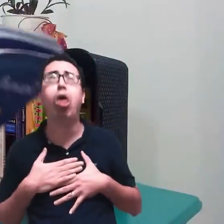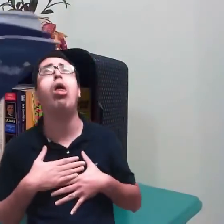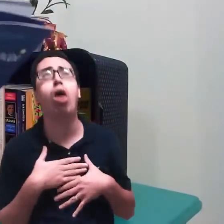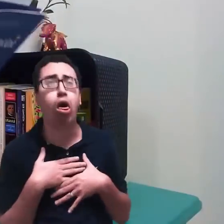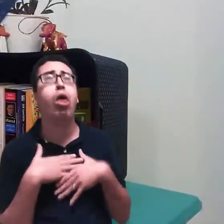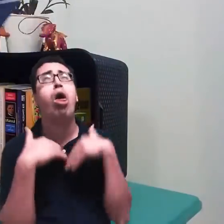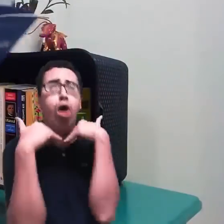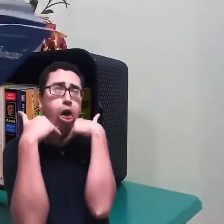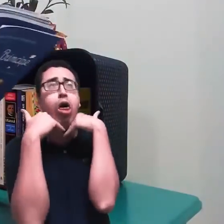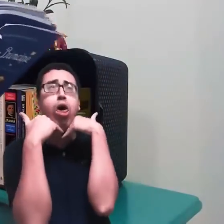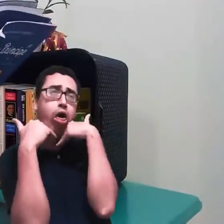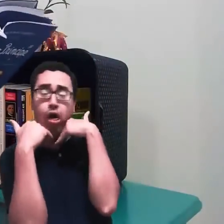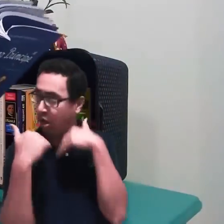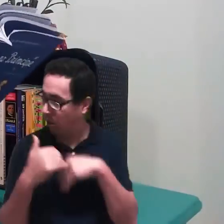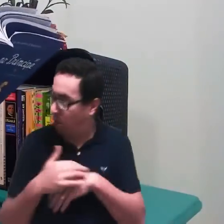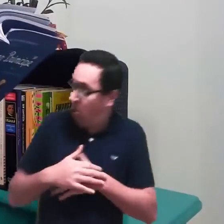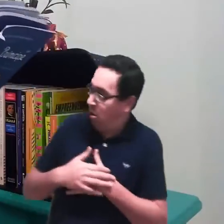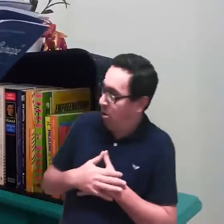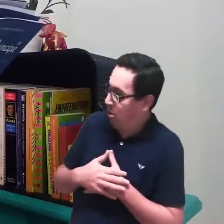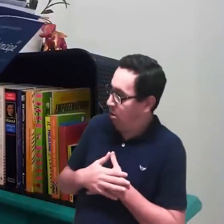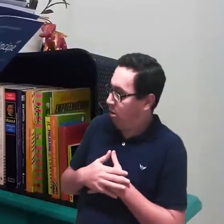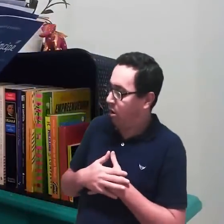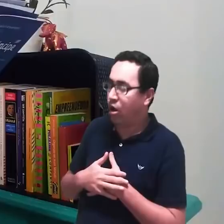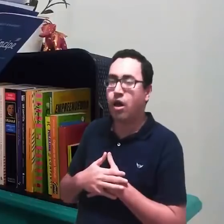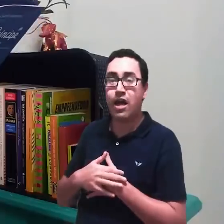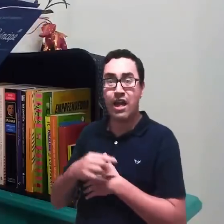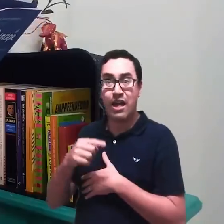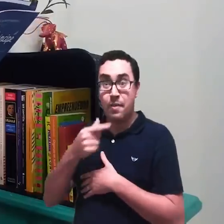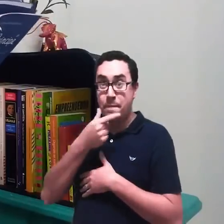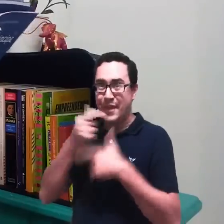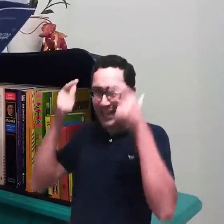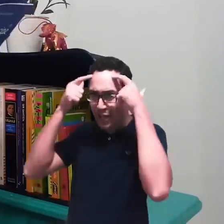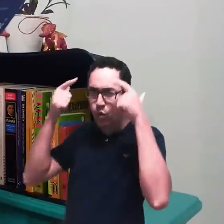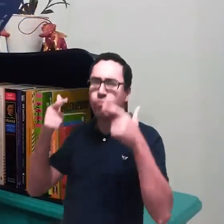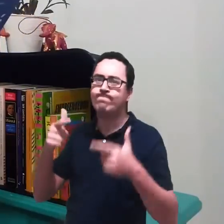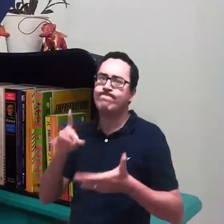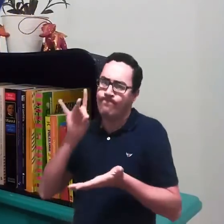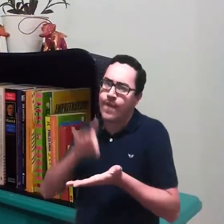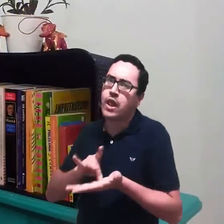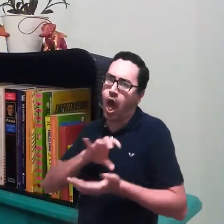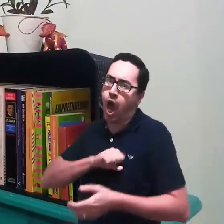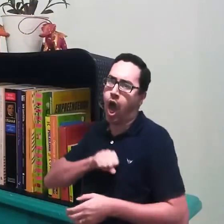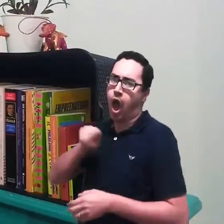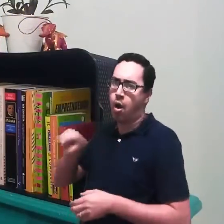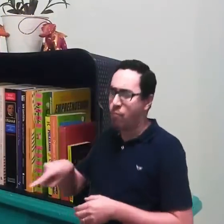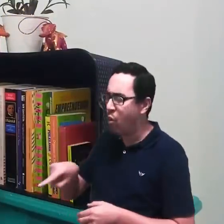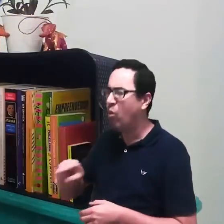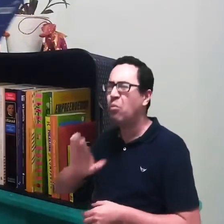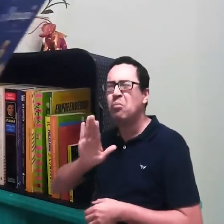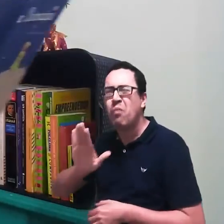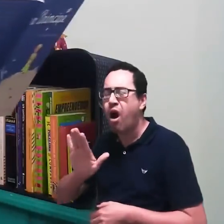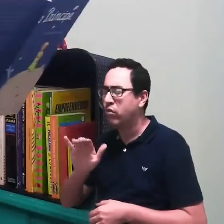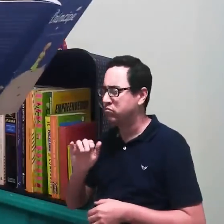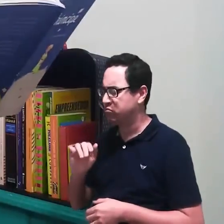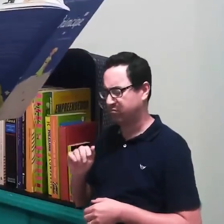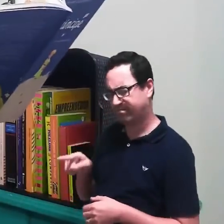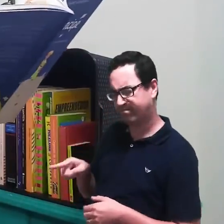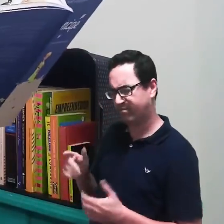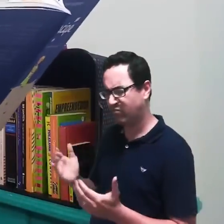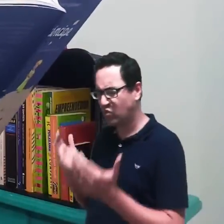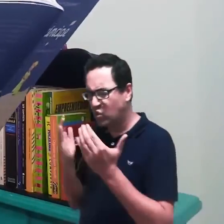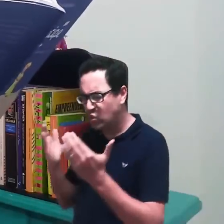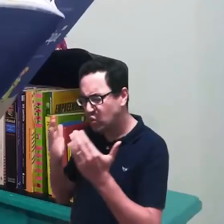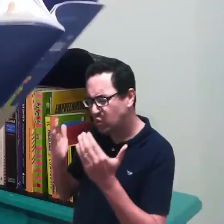pequeno príncipe, apesar da sinceridade de seu amor, logo começou a duvidar dela. Levou a sério coisas